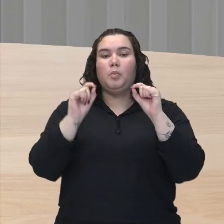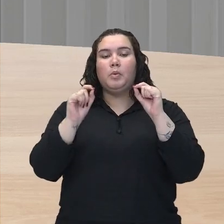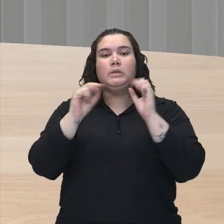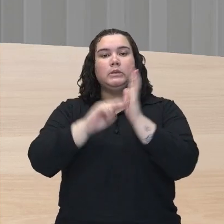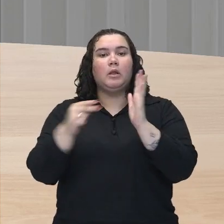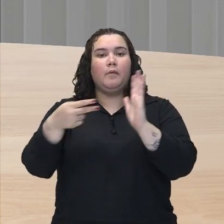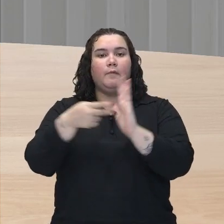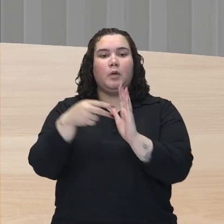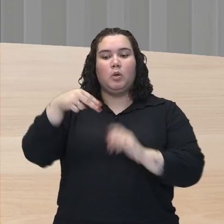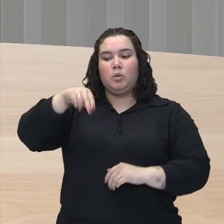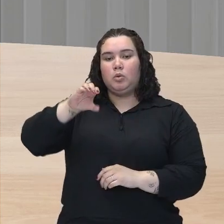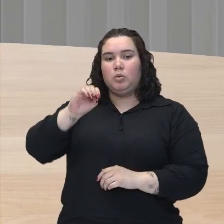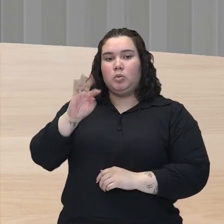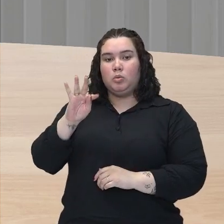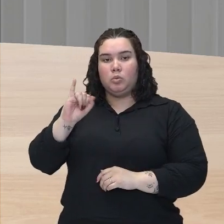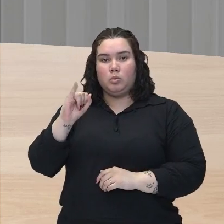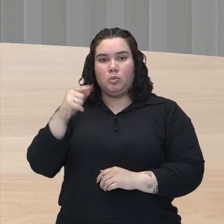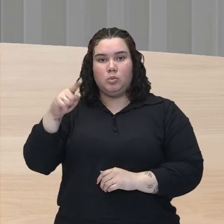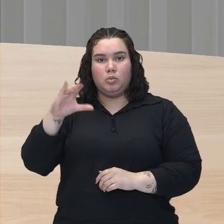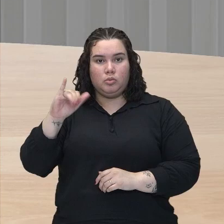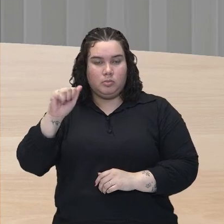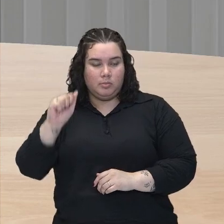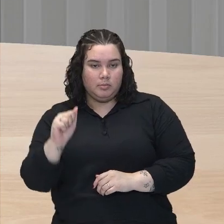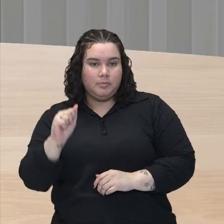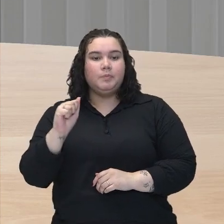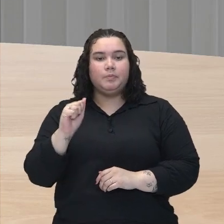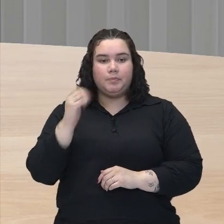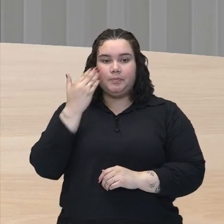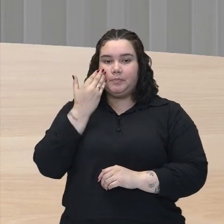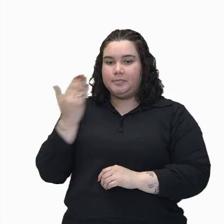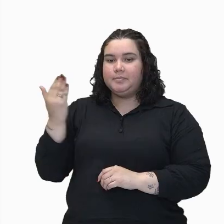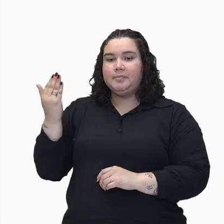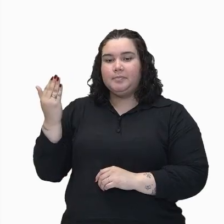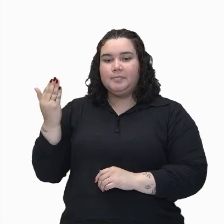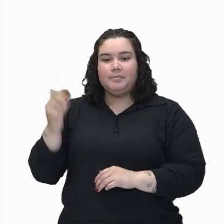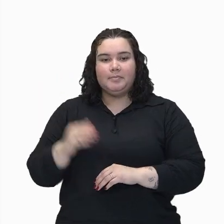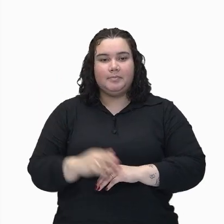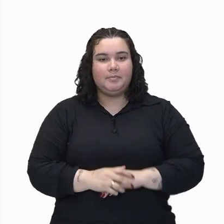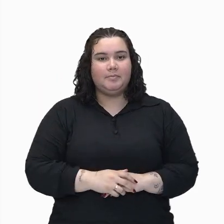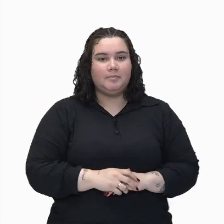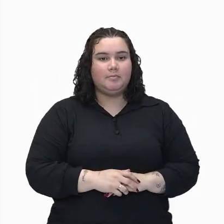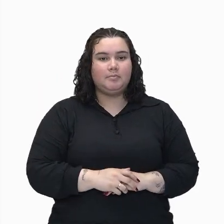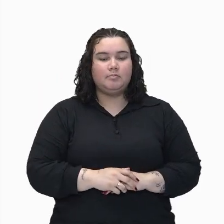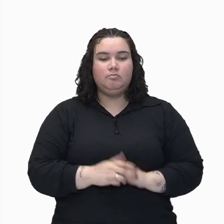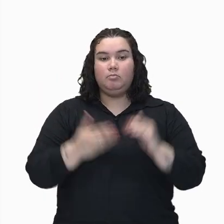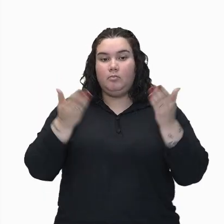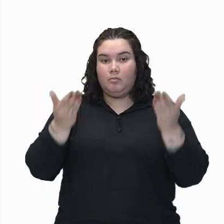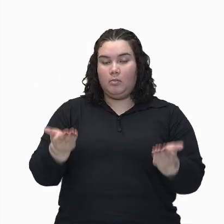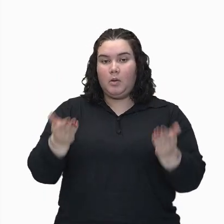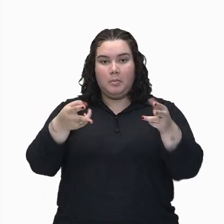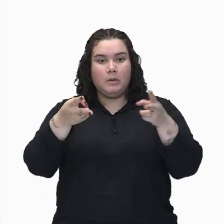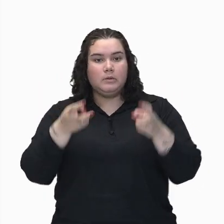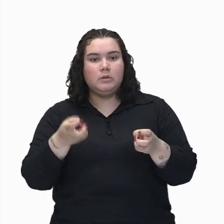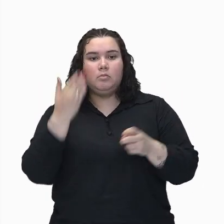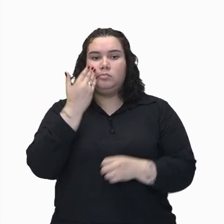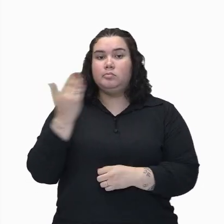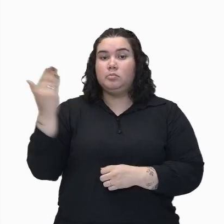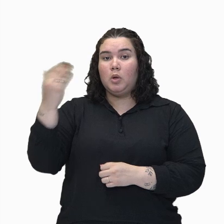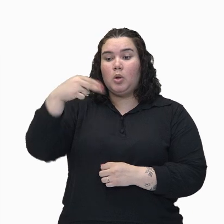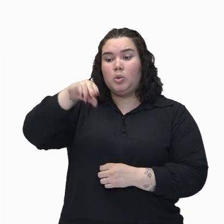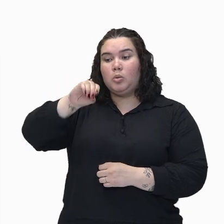notícia, para posteriormente a gente falar um pouquinho sobre como ela se encaixa no podcast. Então observem comigo que a